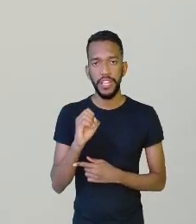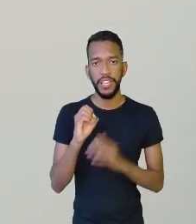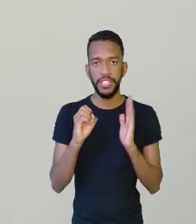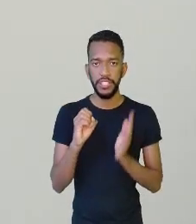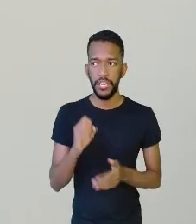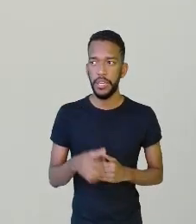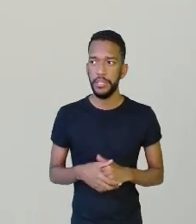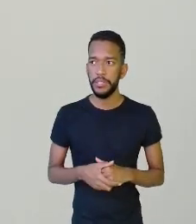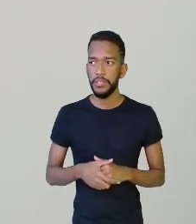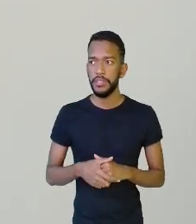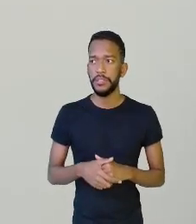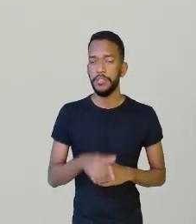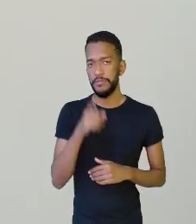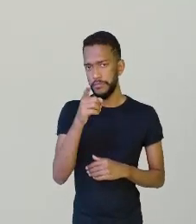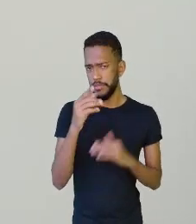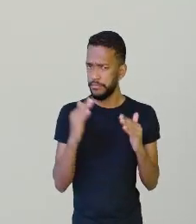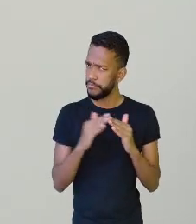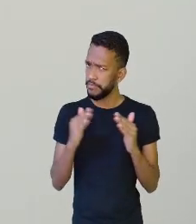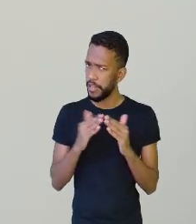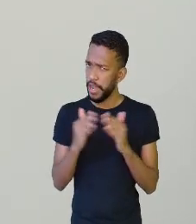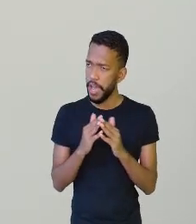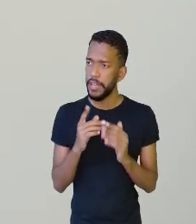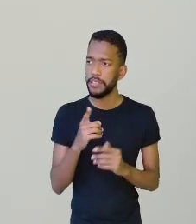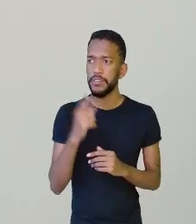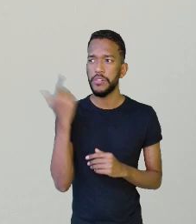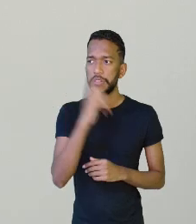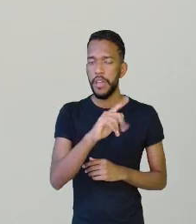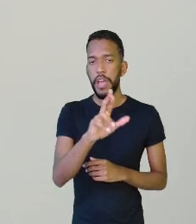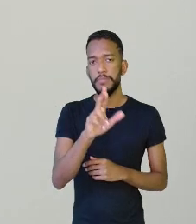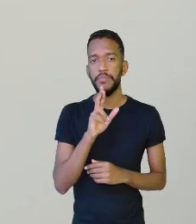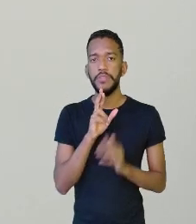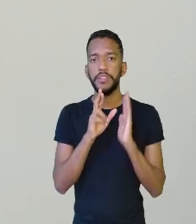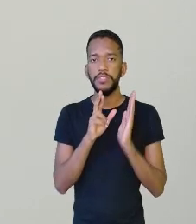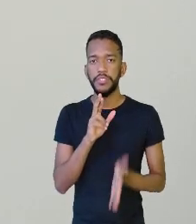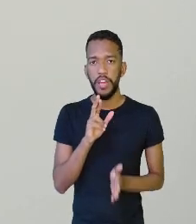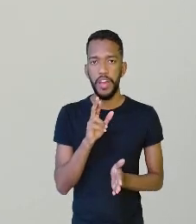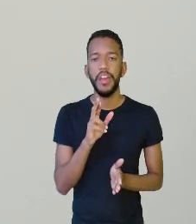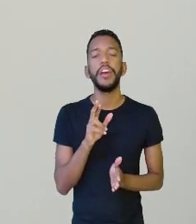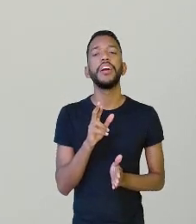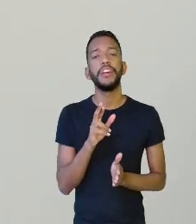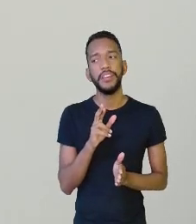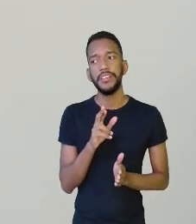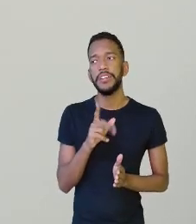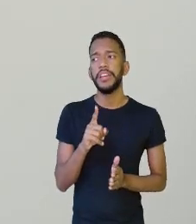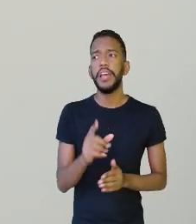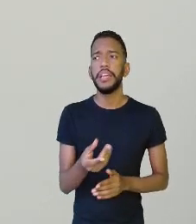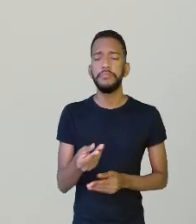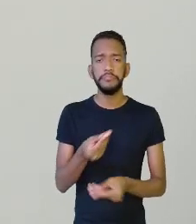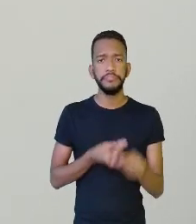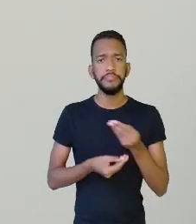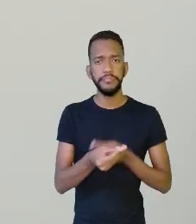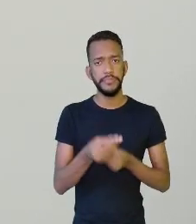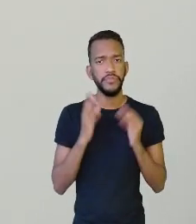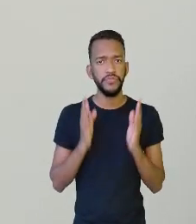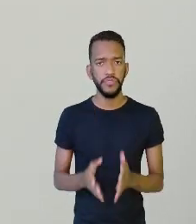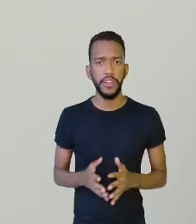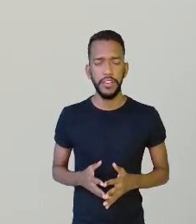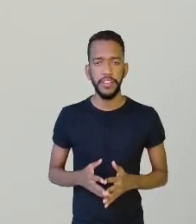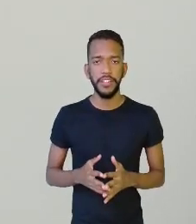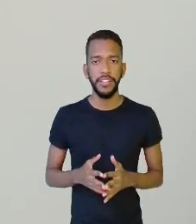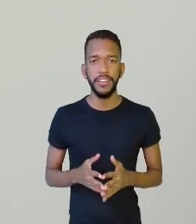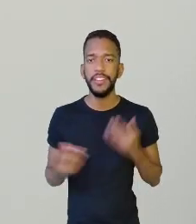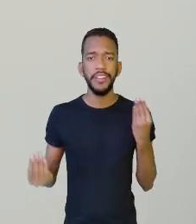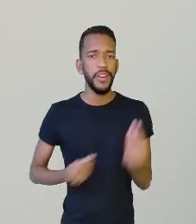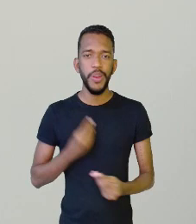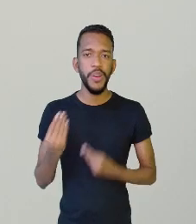95,80. Você que está em casa, consegue me responder? Ele recebeu o troco? Como é que a